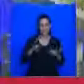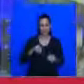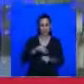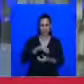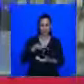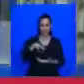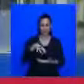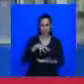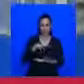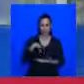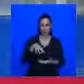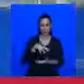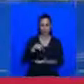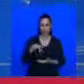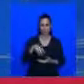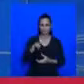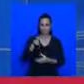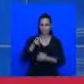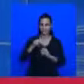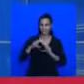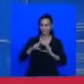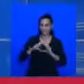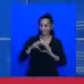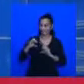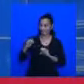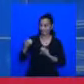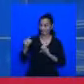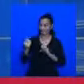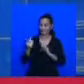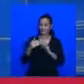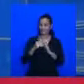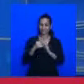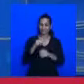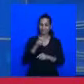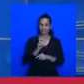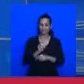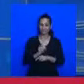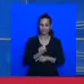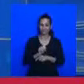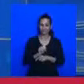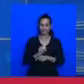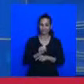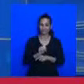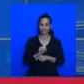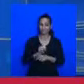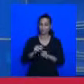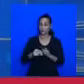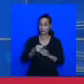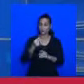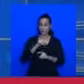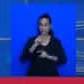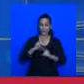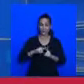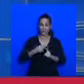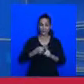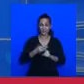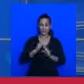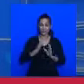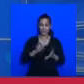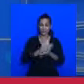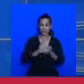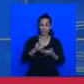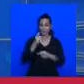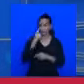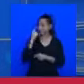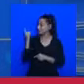Globo recarregado, embaralhando 50 bolas numeradas de 0 a 50. O segundo sorteio da dupla cena já começou,